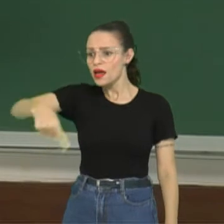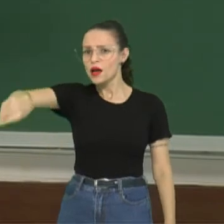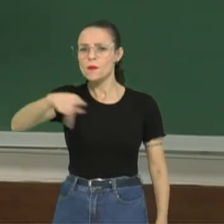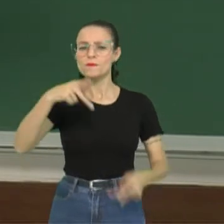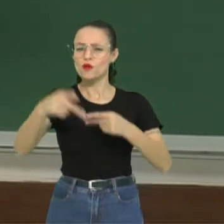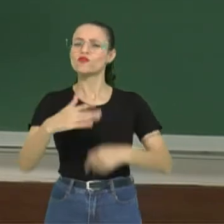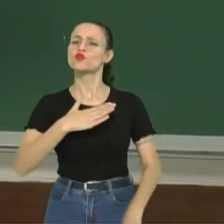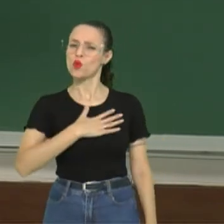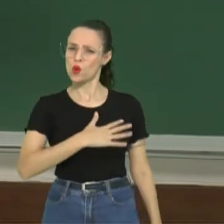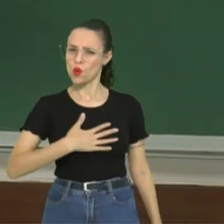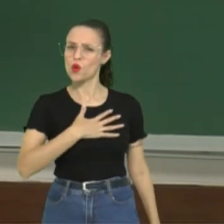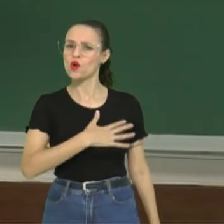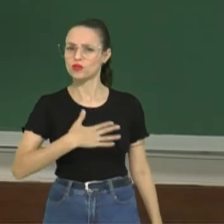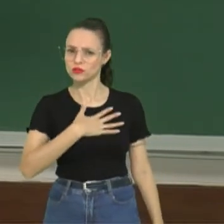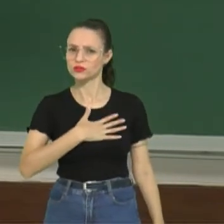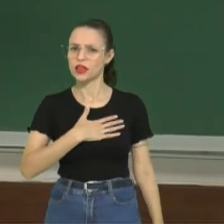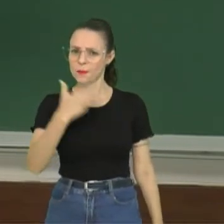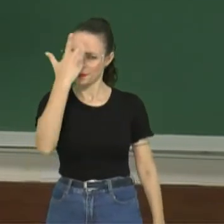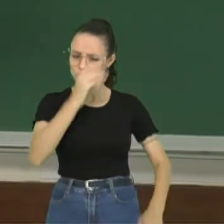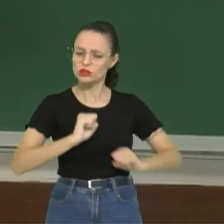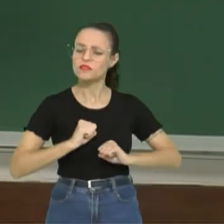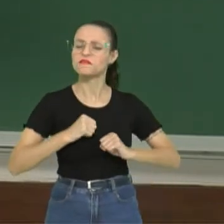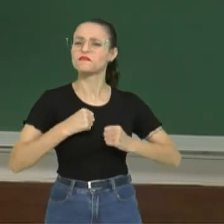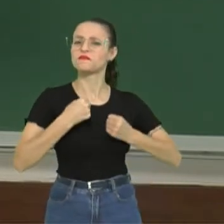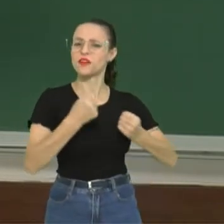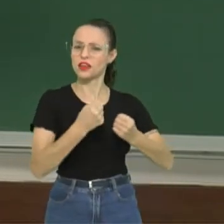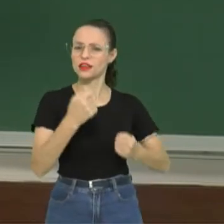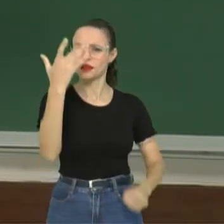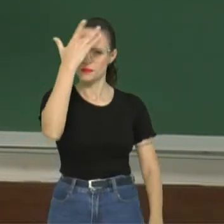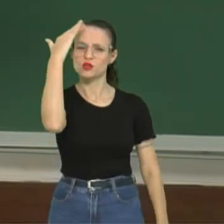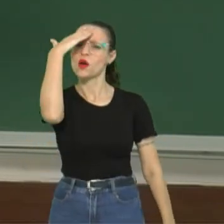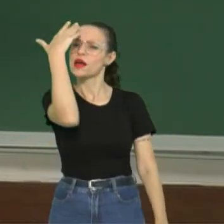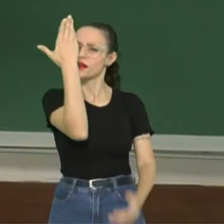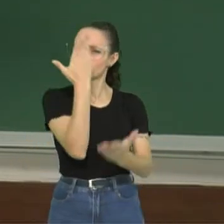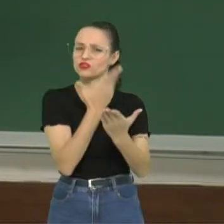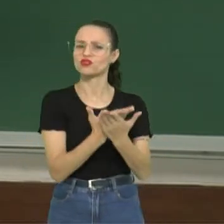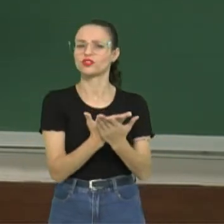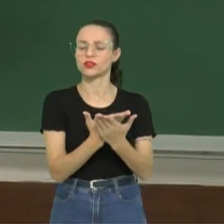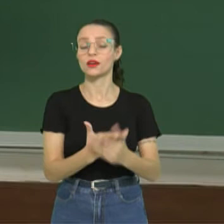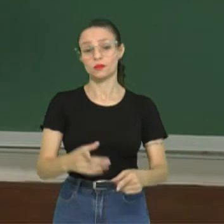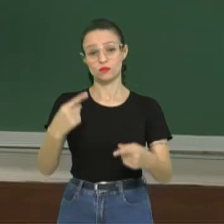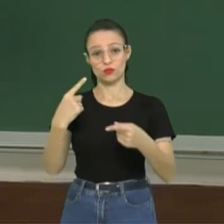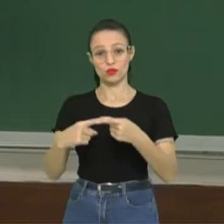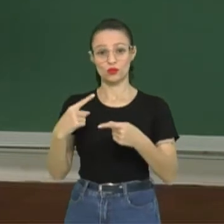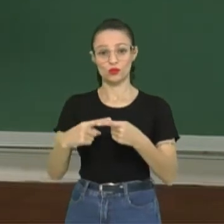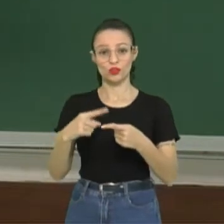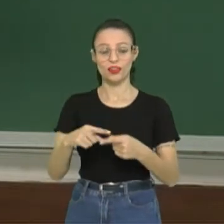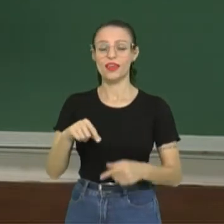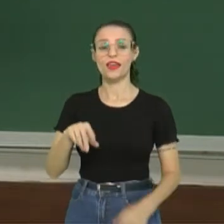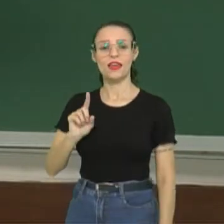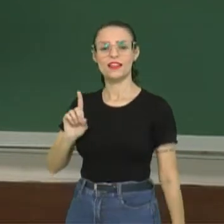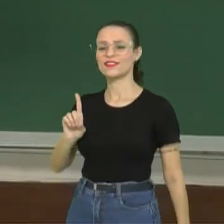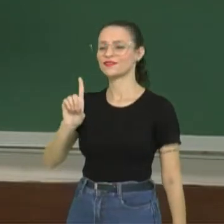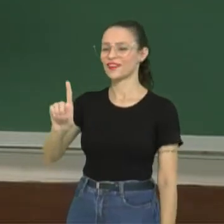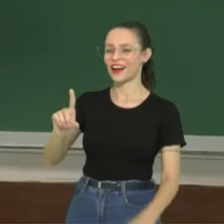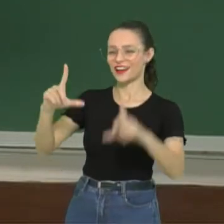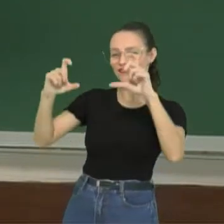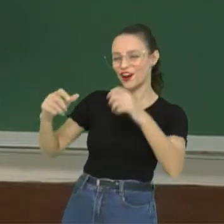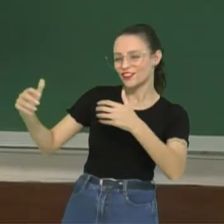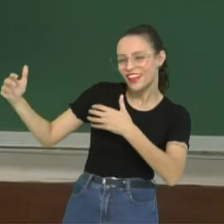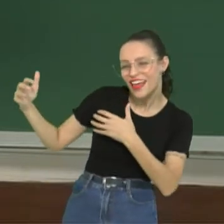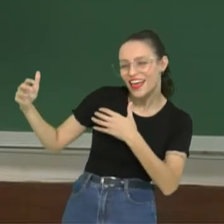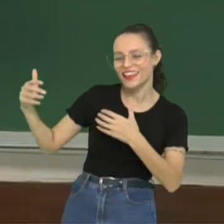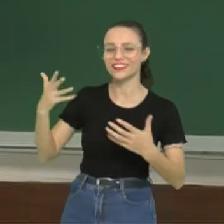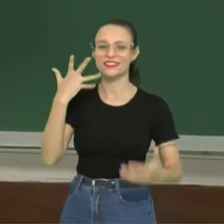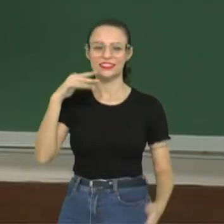pessoas gostam basicamente que as pessoas defendem tá que as pessoas acreditam porque porque ele vai lá ele tira uma foto com